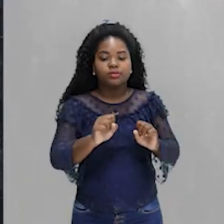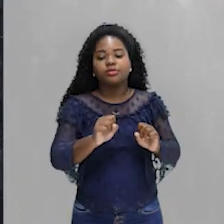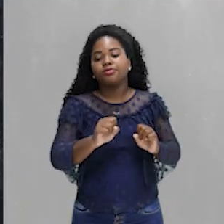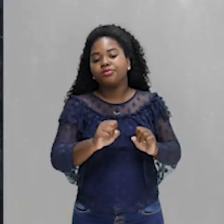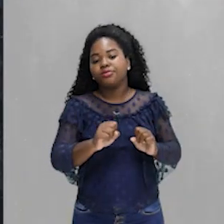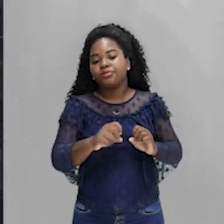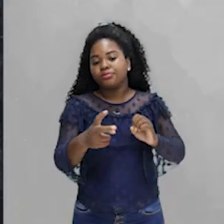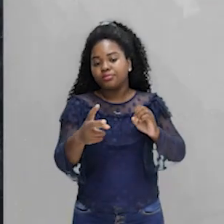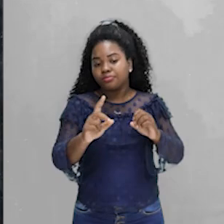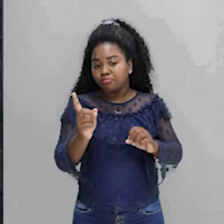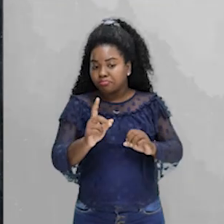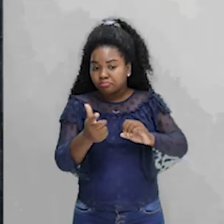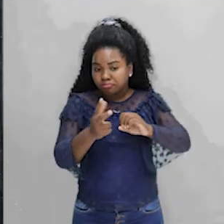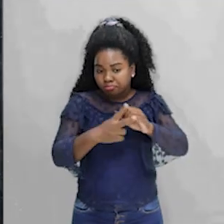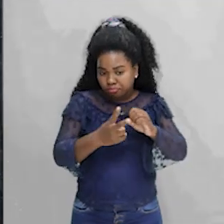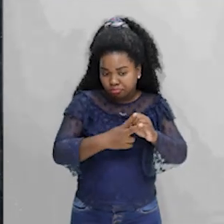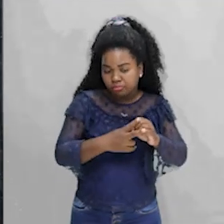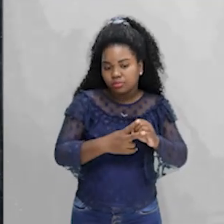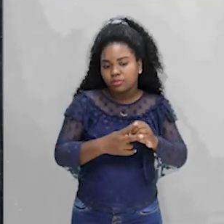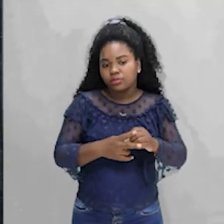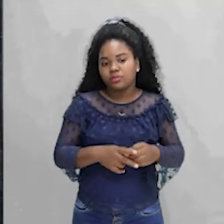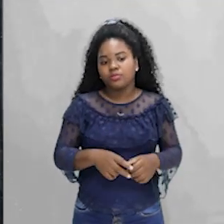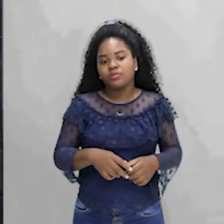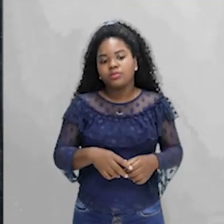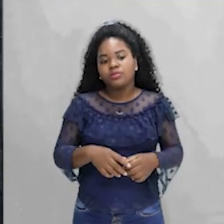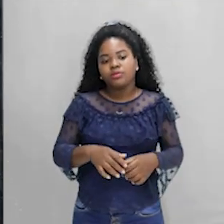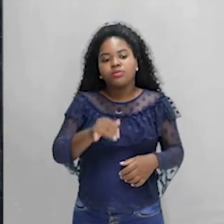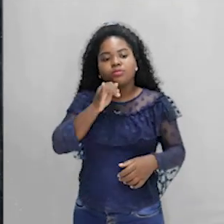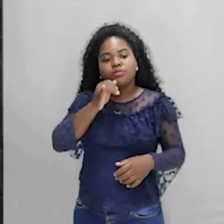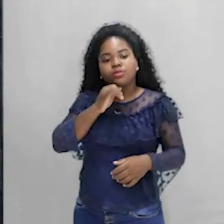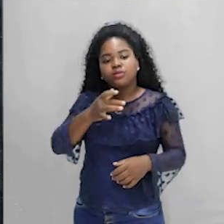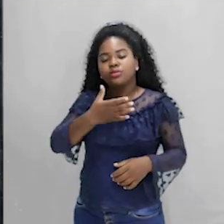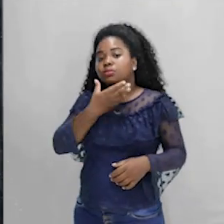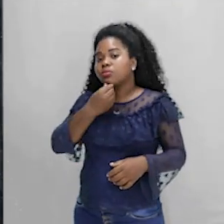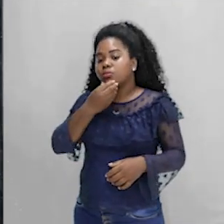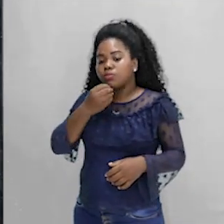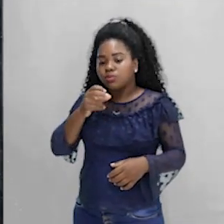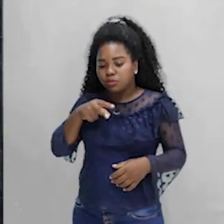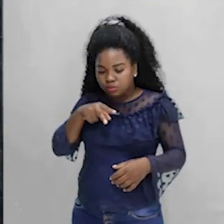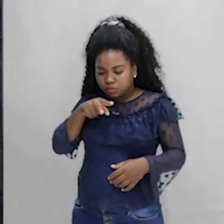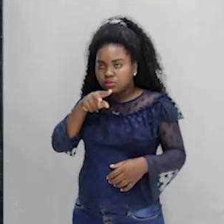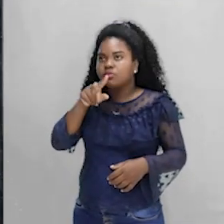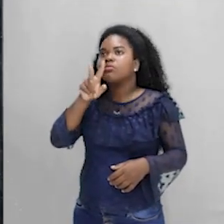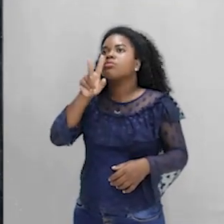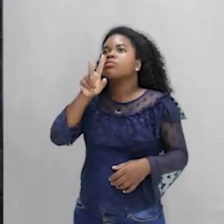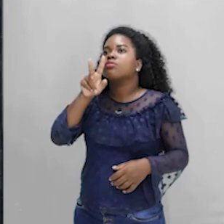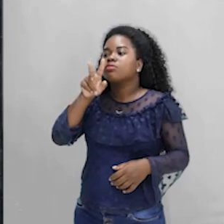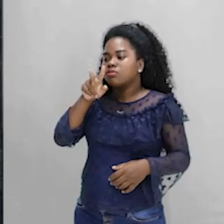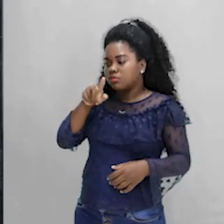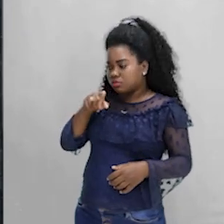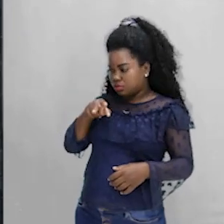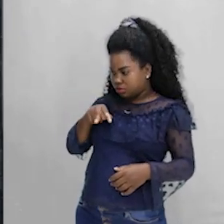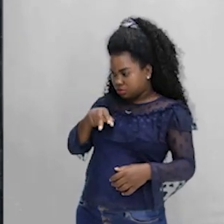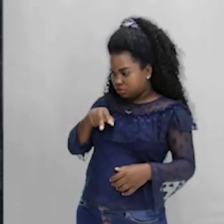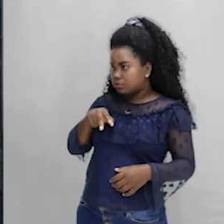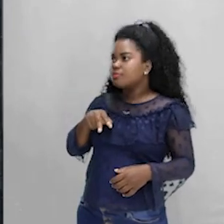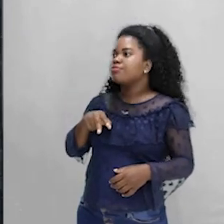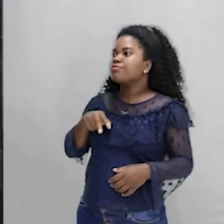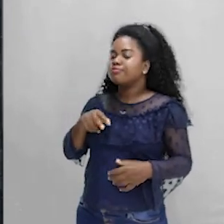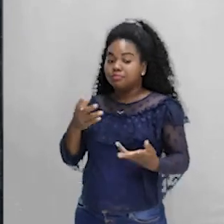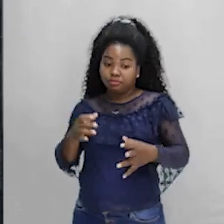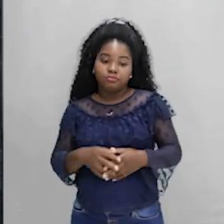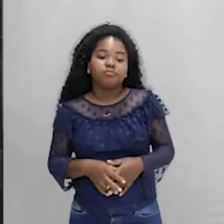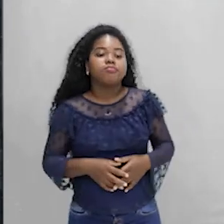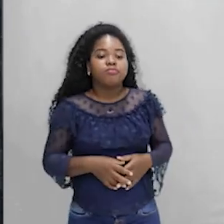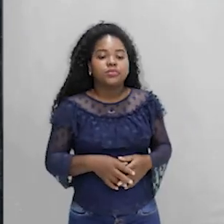só olha para cima. Então, aqui tem uma expressão dele, o jeito do rosto. Tudo isso tem que ser avaliado na hora da leitura de um